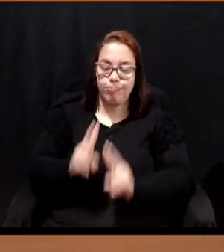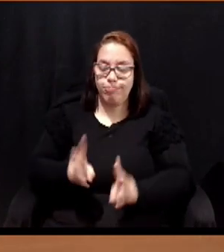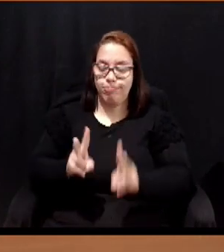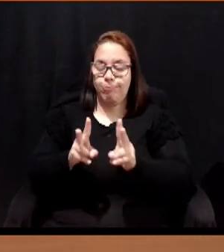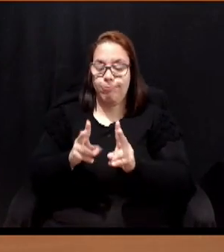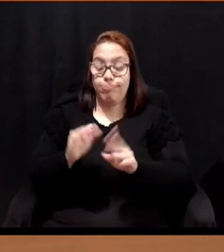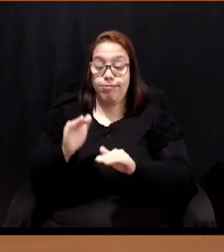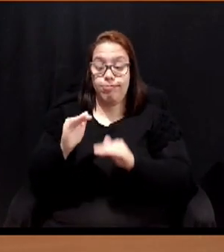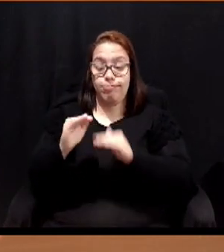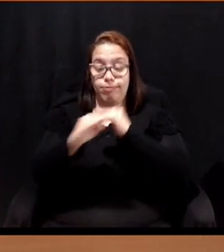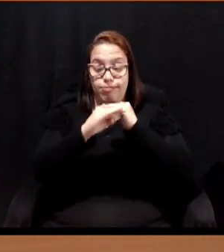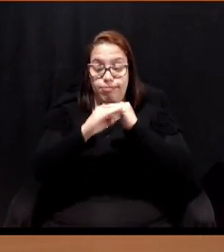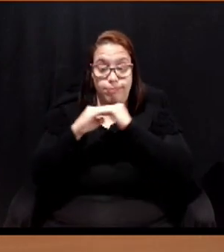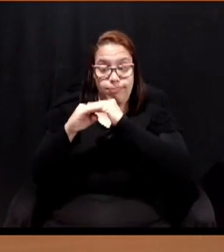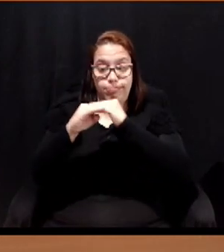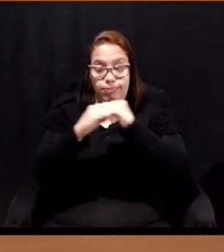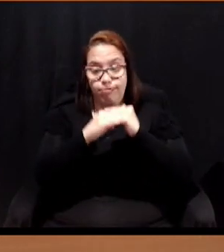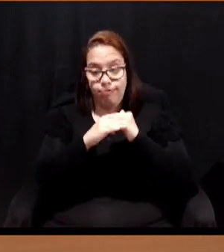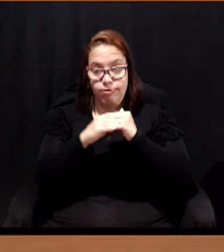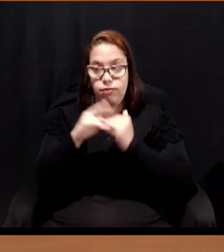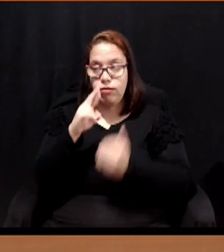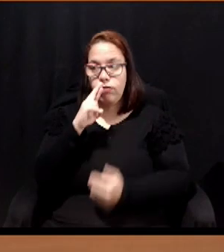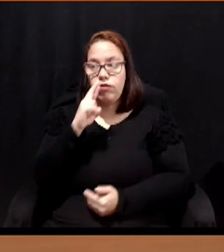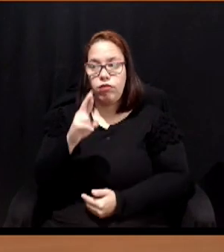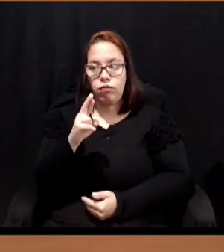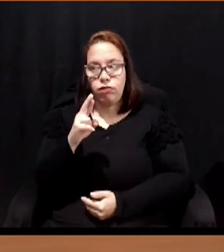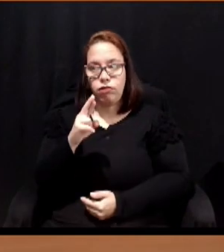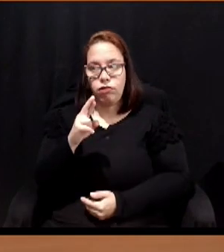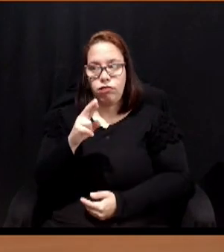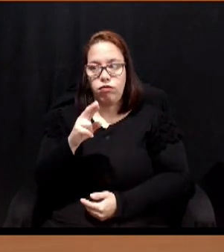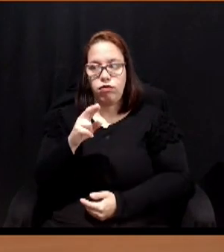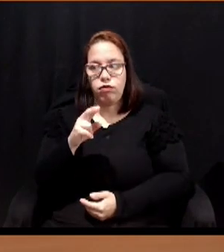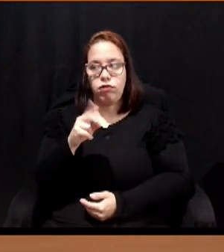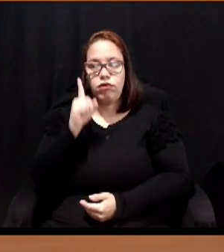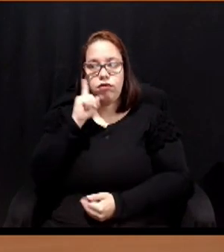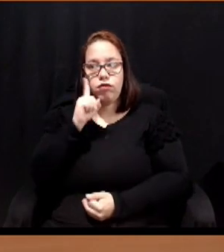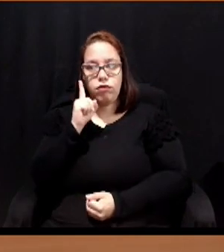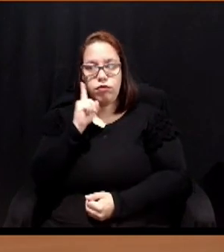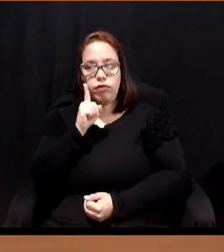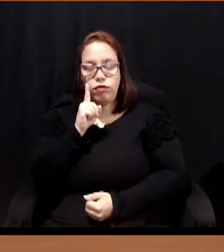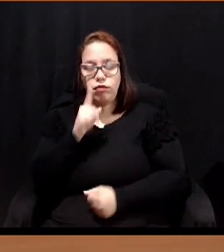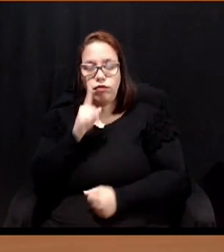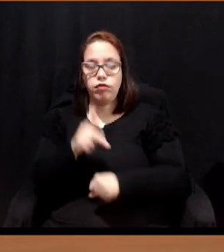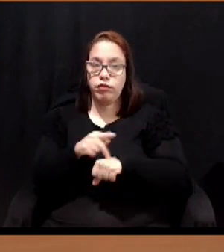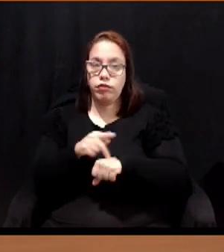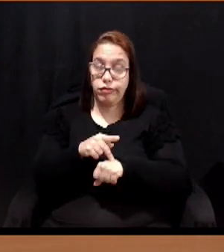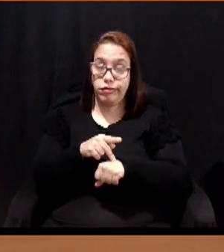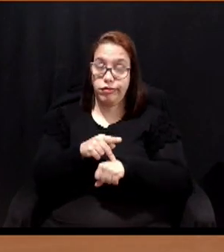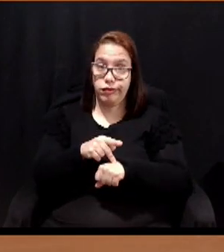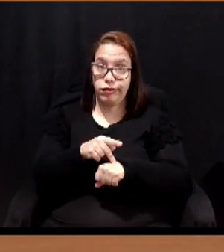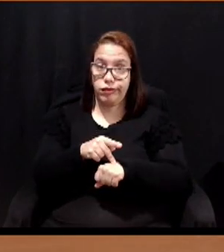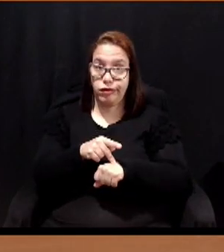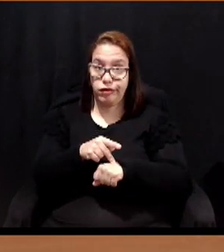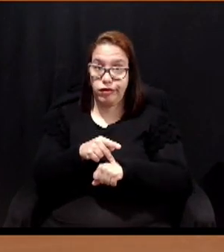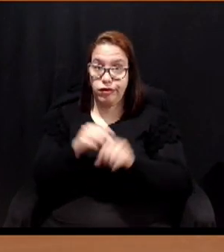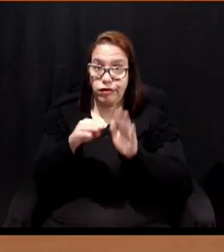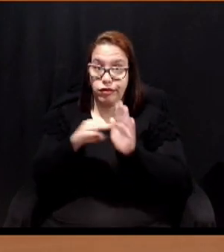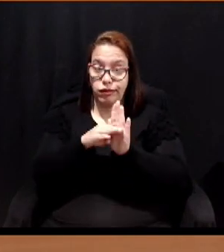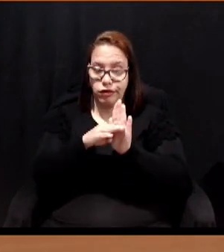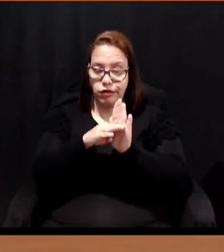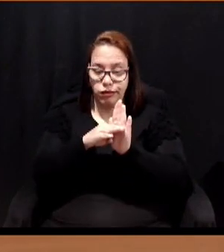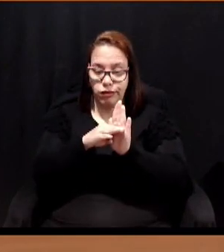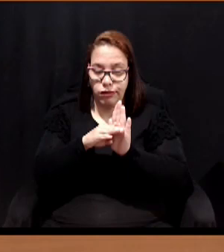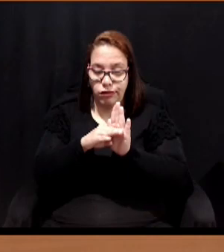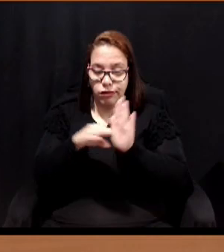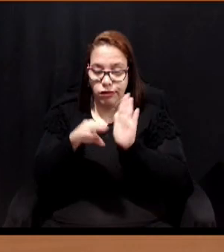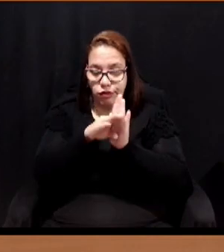quer dizer, se não se resolver essa questão do mercado americano até o vencimento desses contratos, quer dizer, teriam que